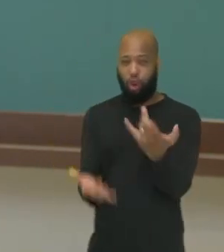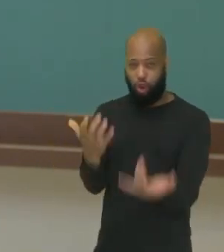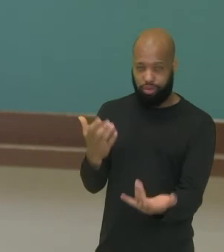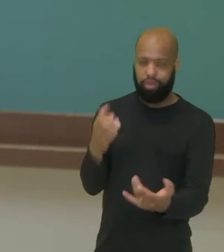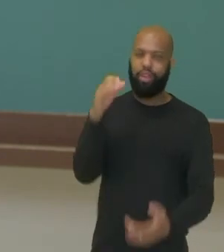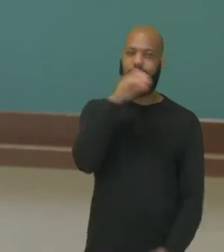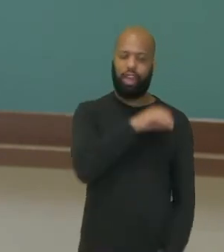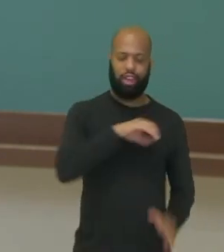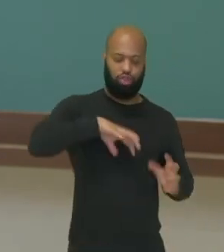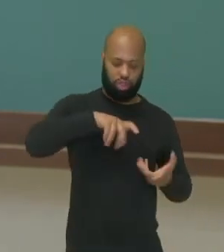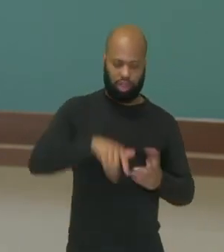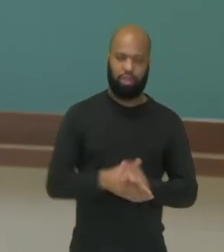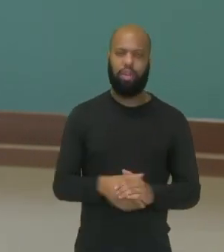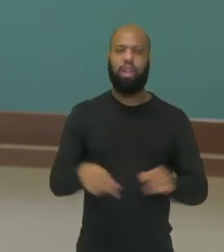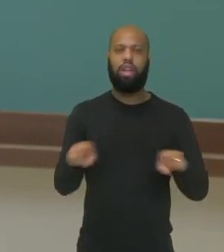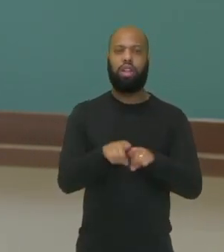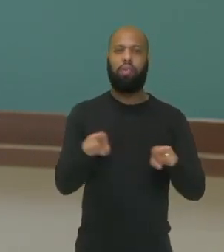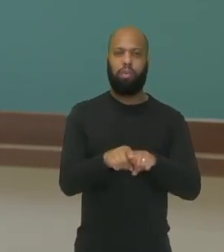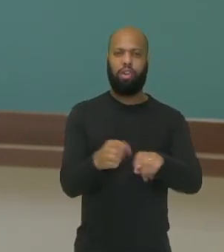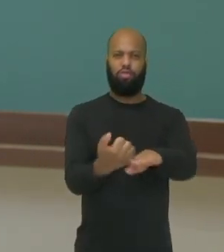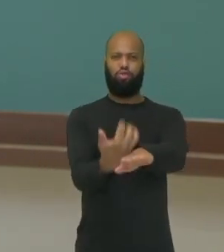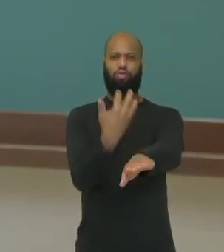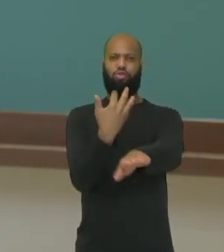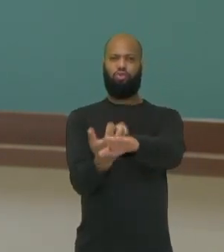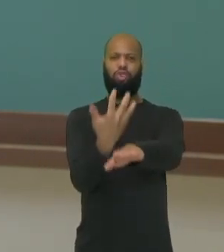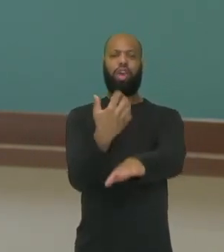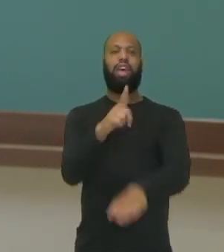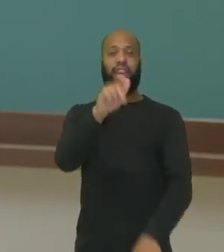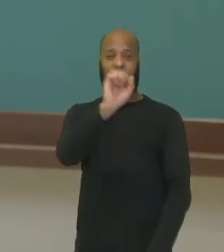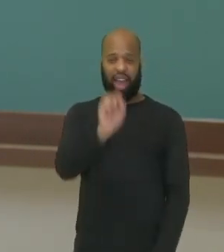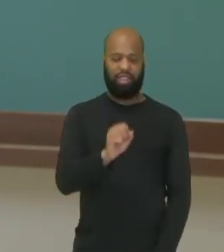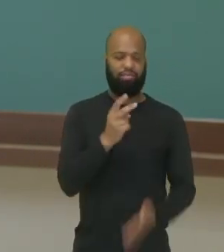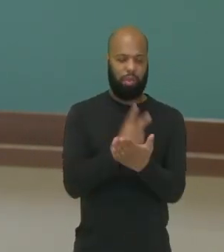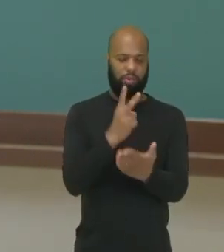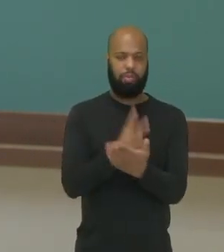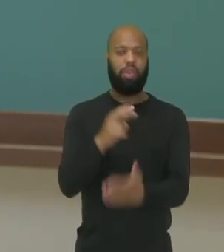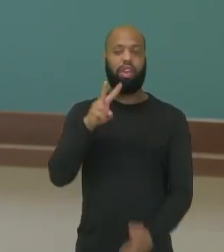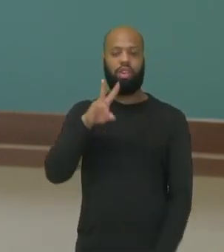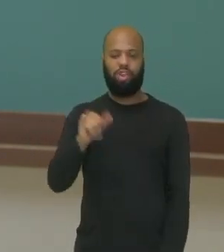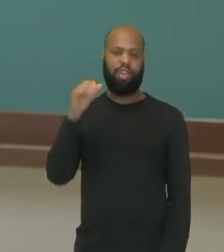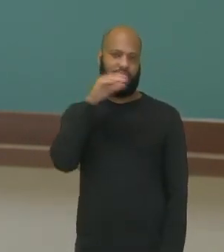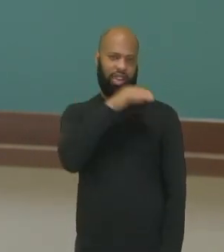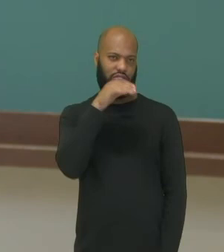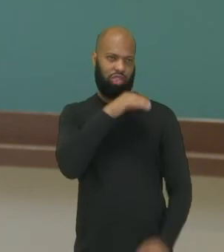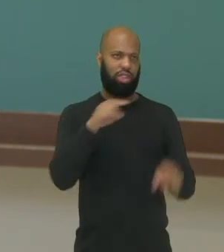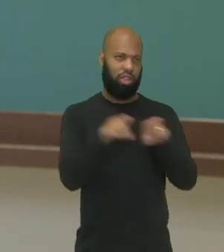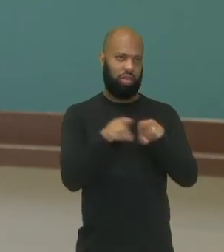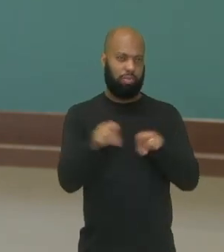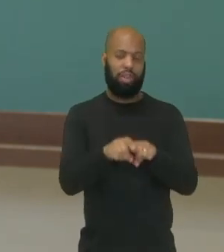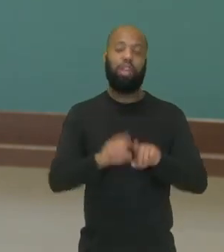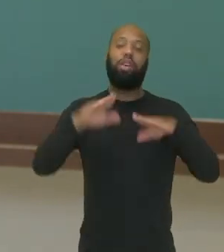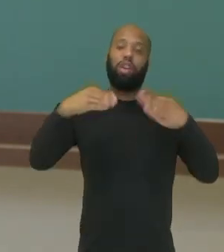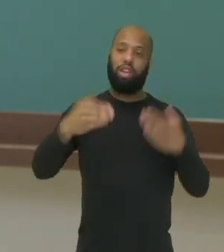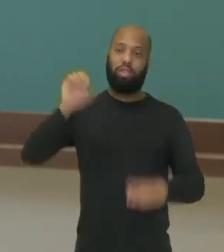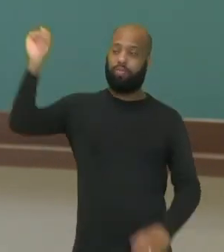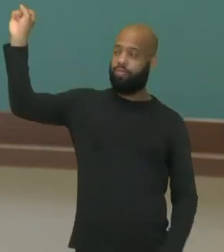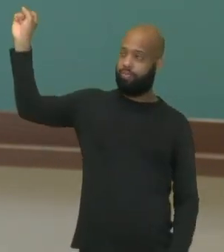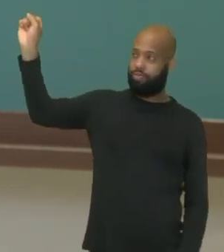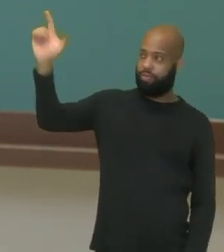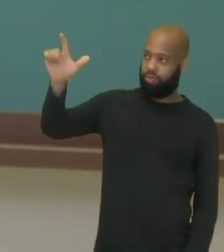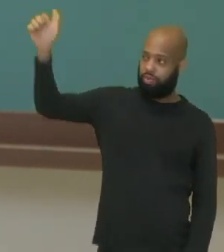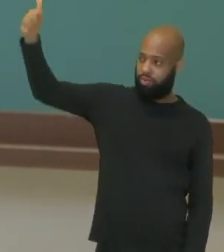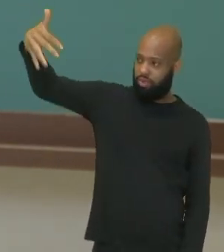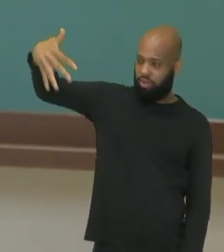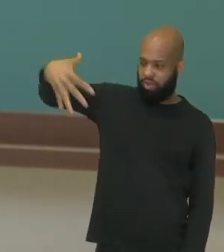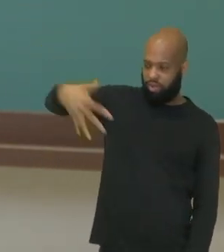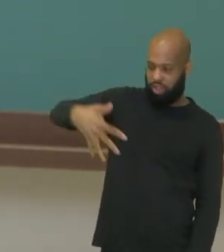efeito estufa ele vai se intensificar, certo? A luz do sol ela vai ser absorvida pelos gases